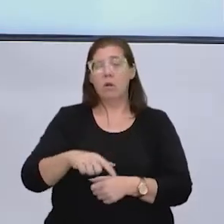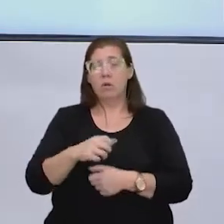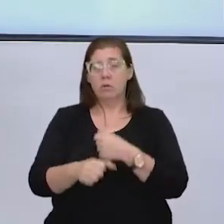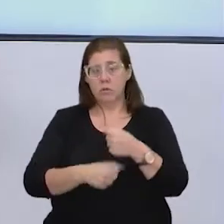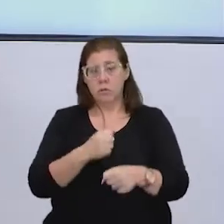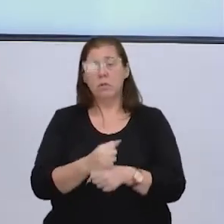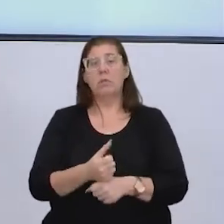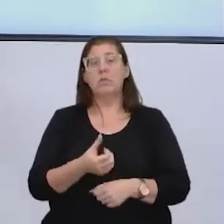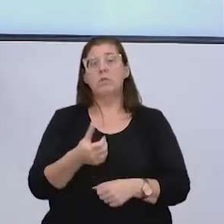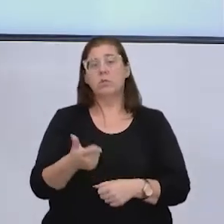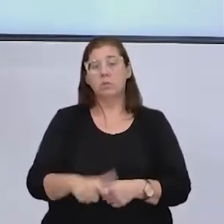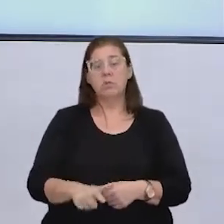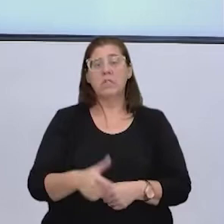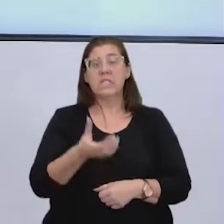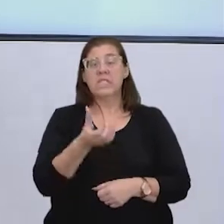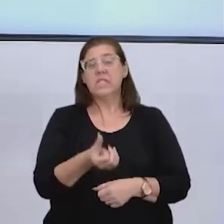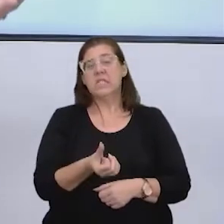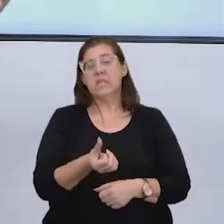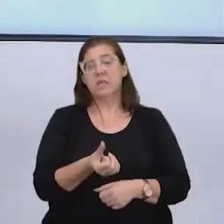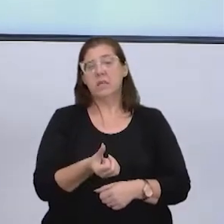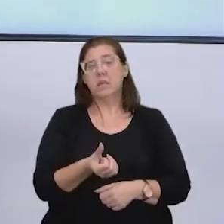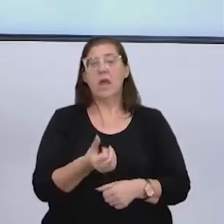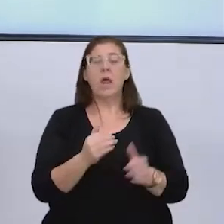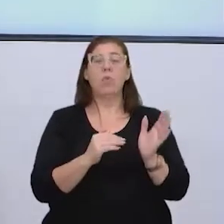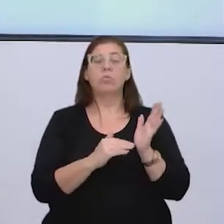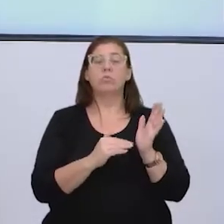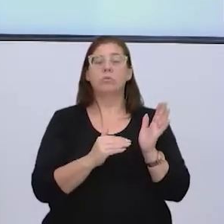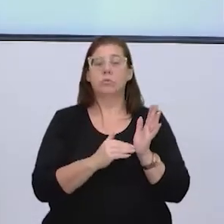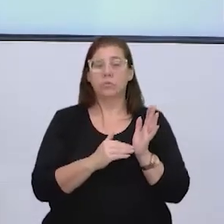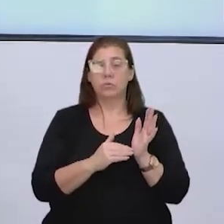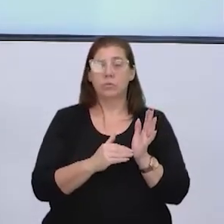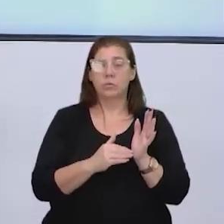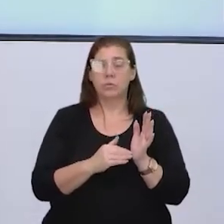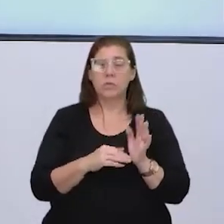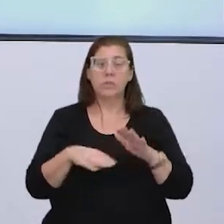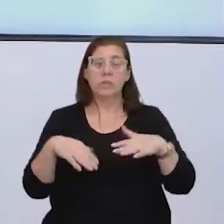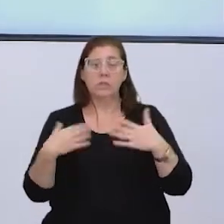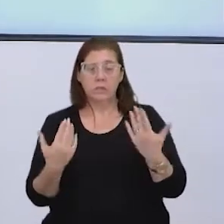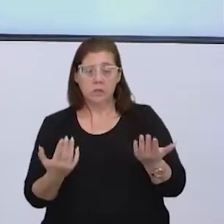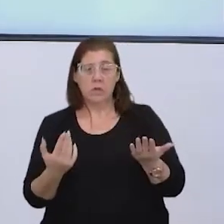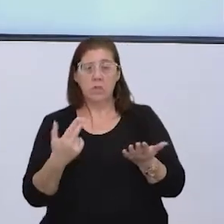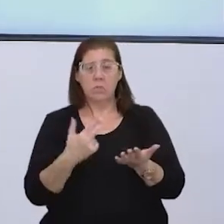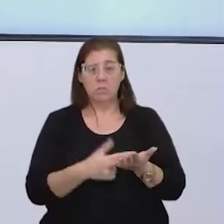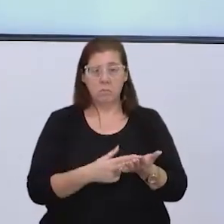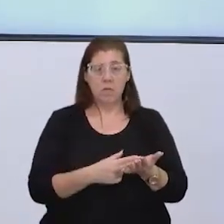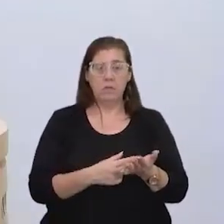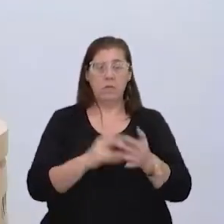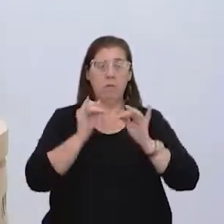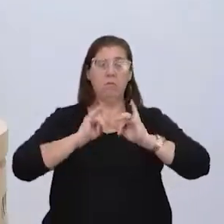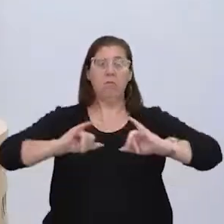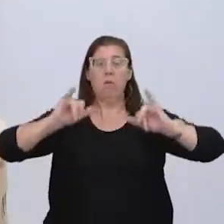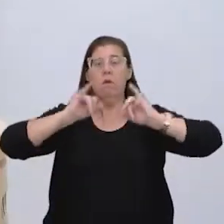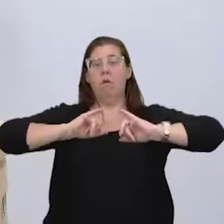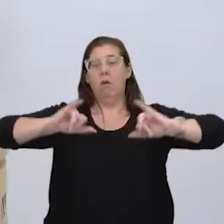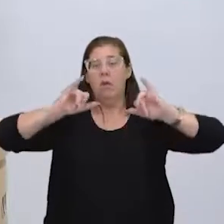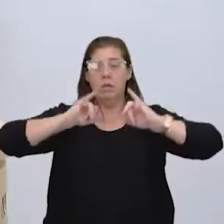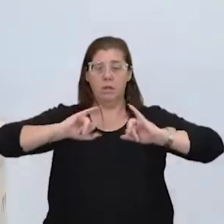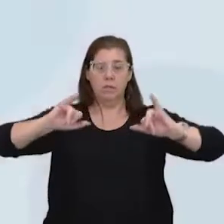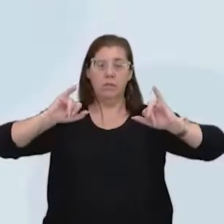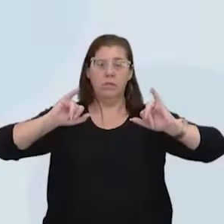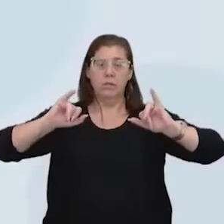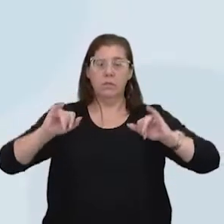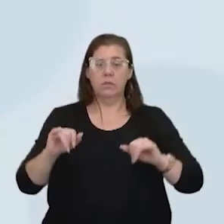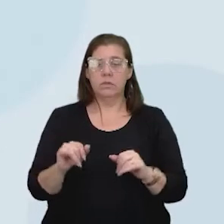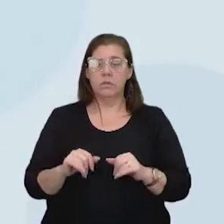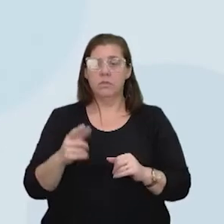tornaram 6. Só que todas as 6 eram a última. Então, mesmo essa questão do comercial, de que tipo, cara,